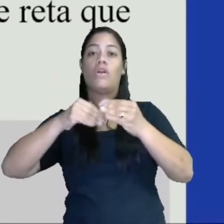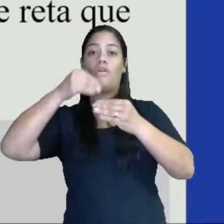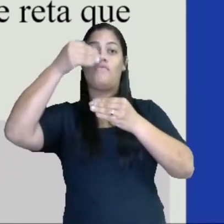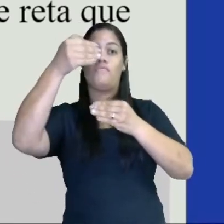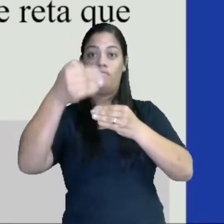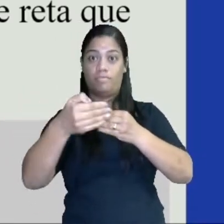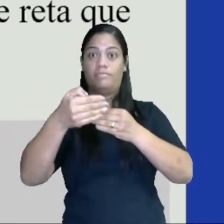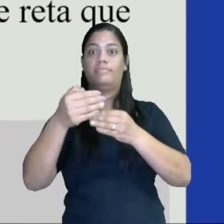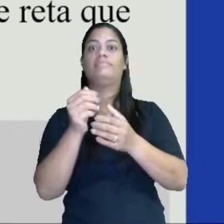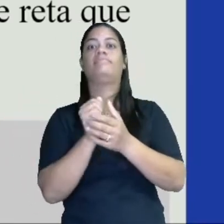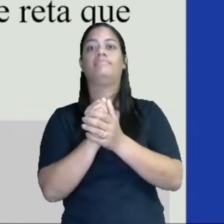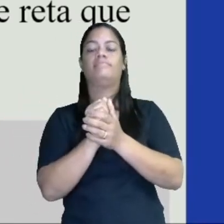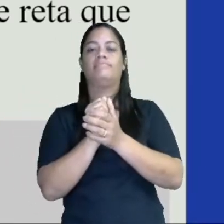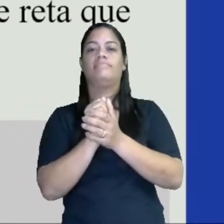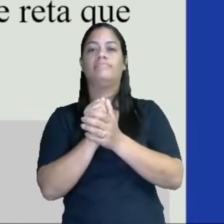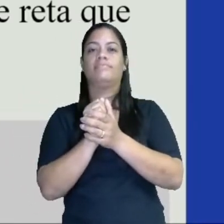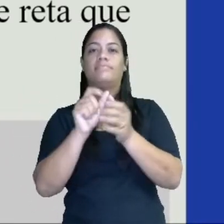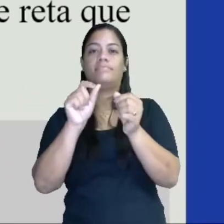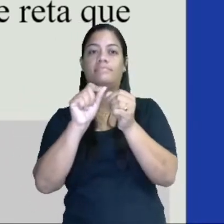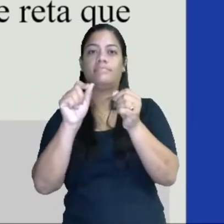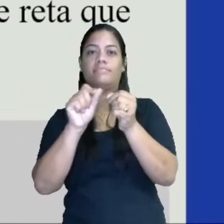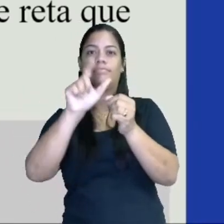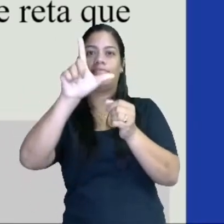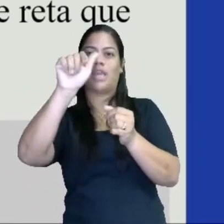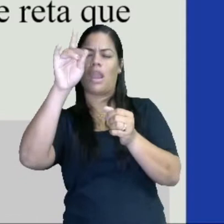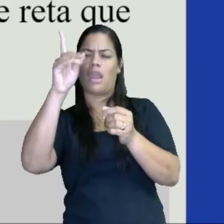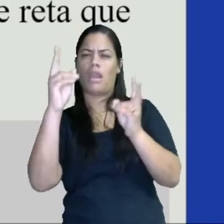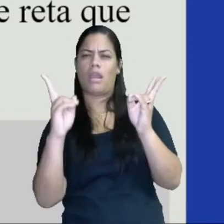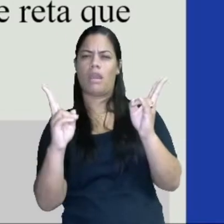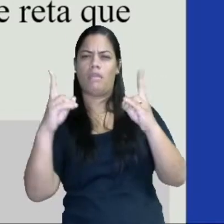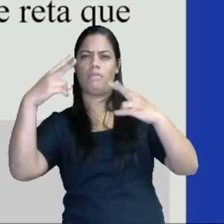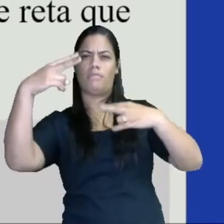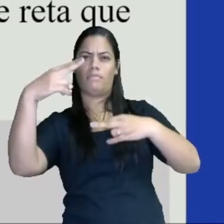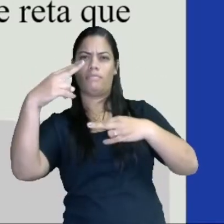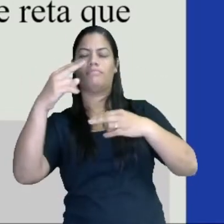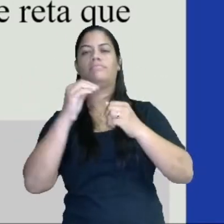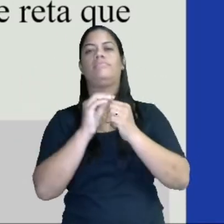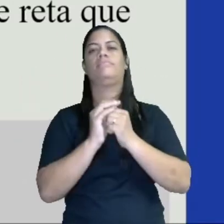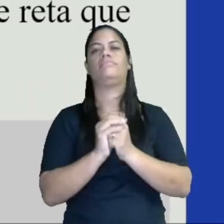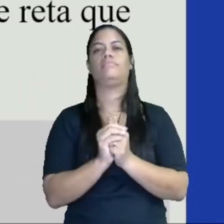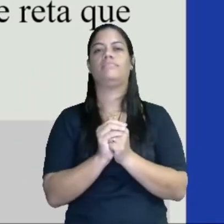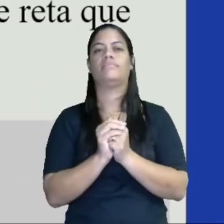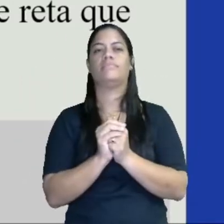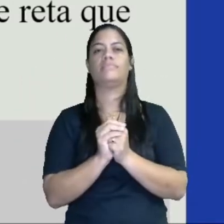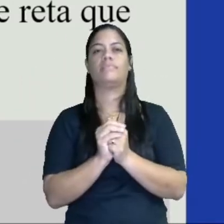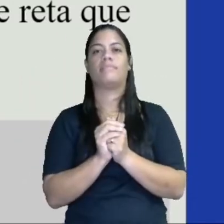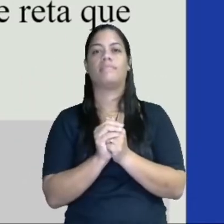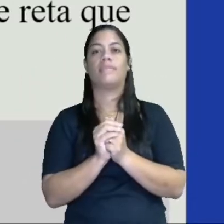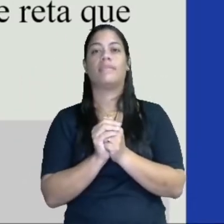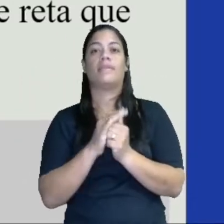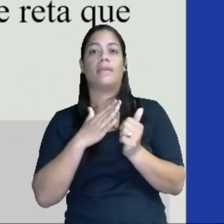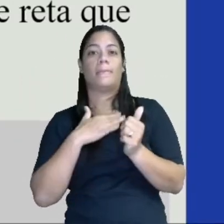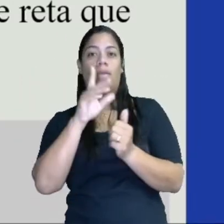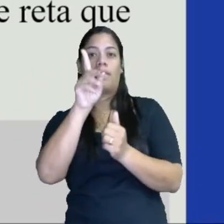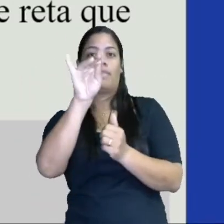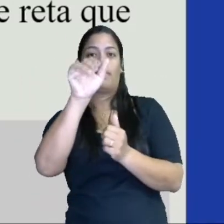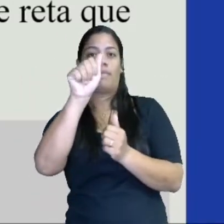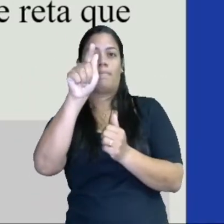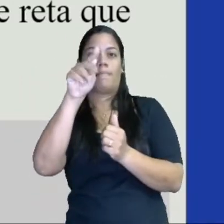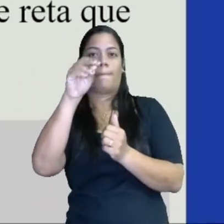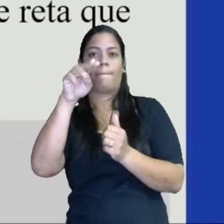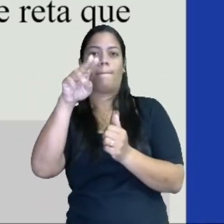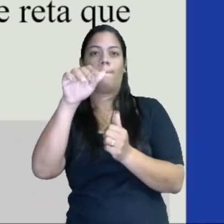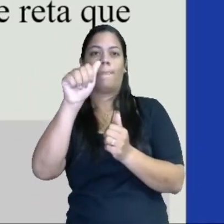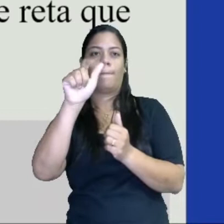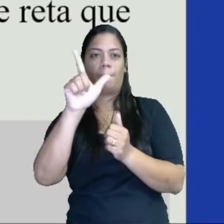são ângulos formados por um lado e pelo prolongamento do lado sucessivo a ele. A minha diagonal corresponde